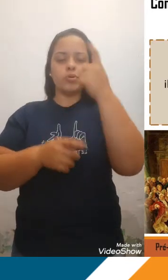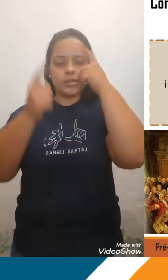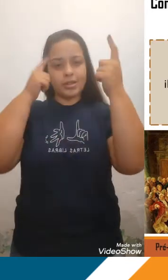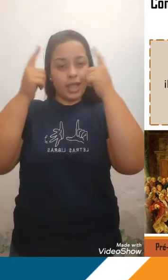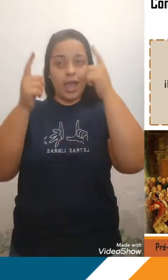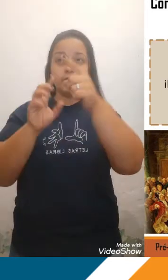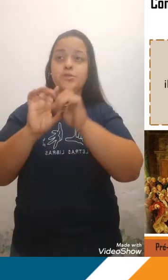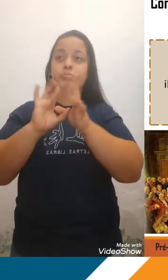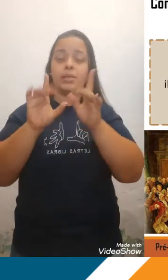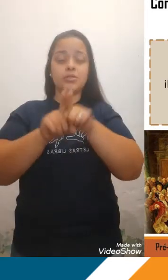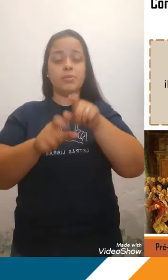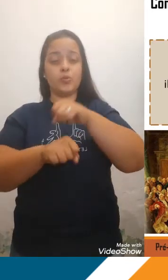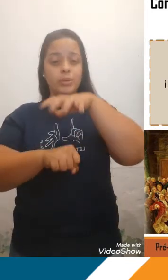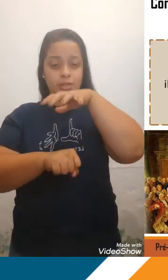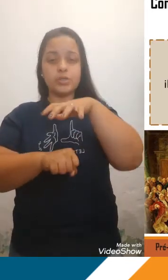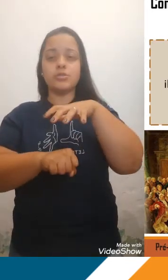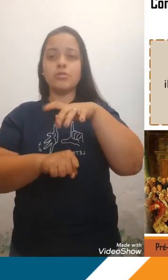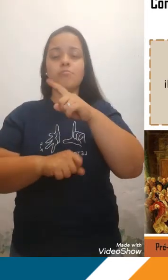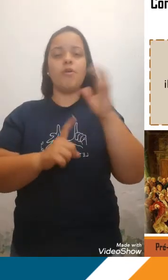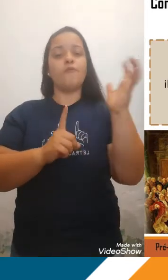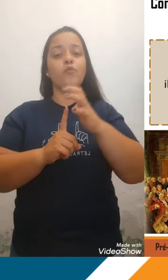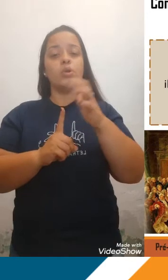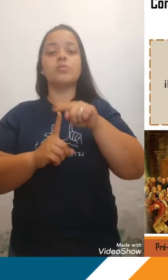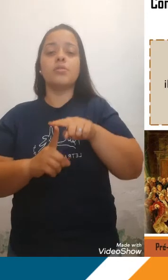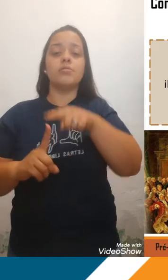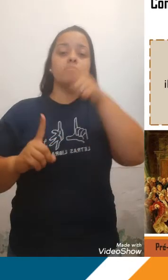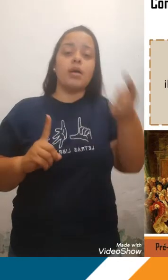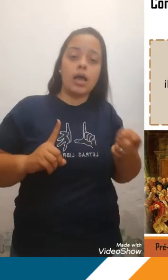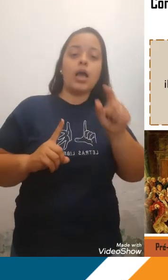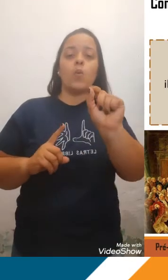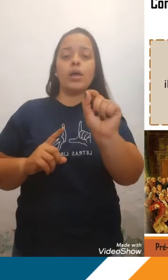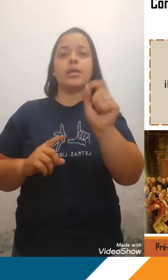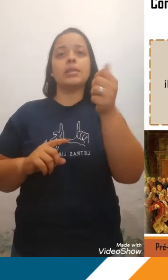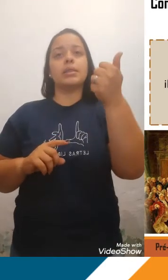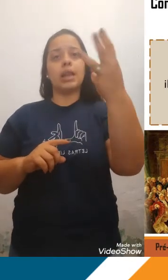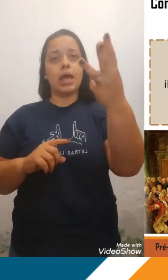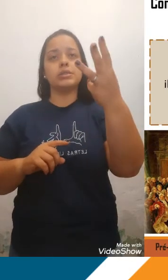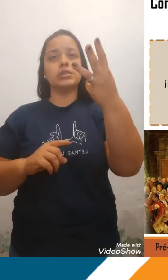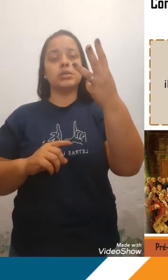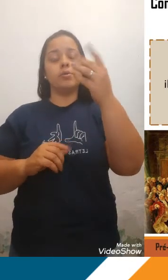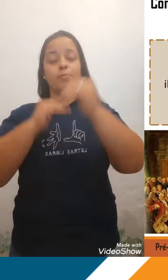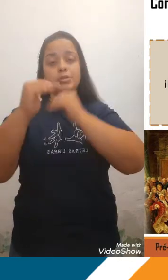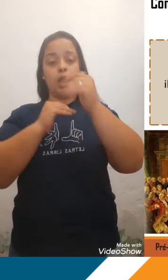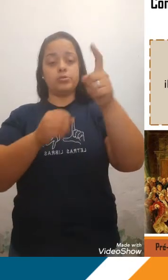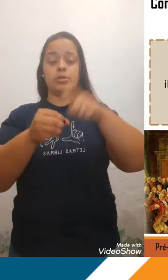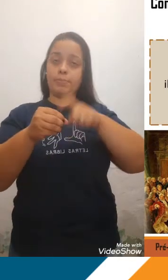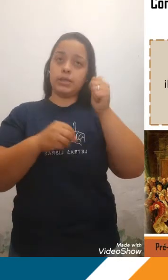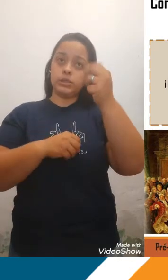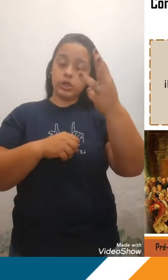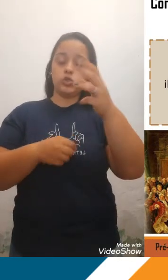liberais e iluministas que influenciarão diretamente os processos de independência das 13 colônias em